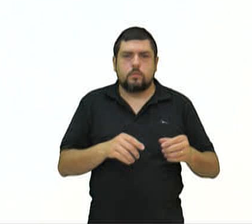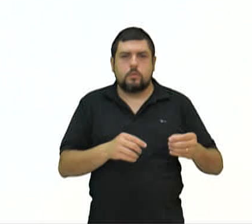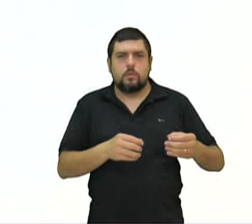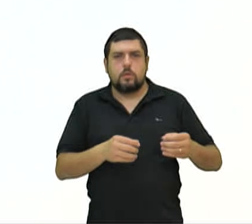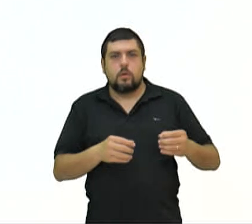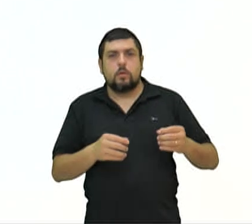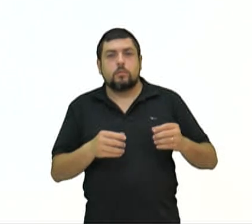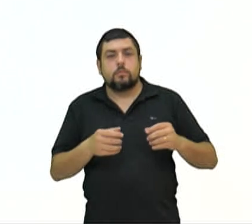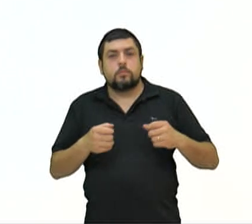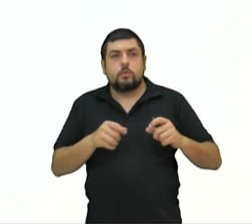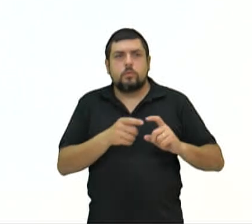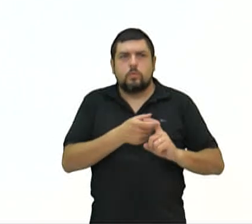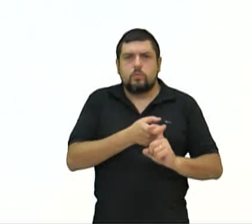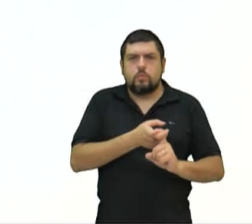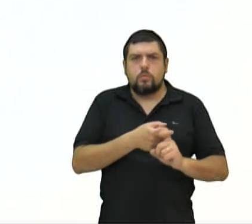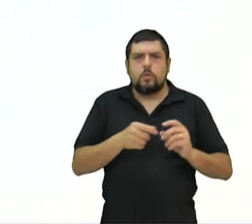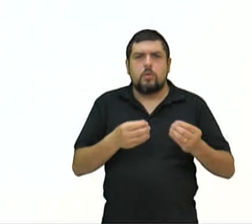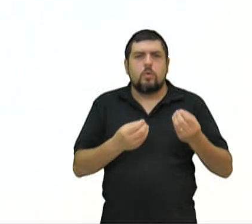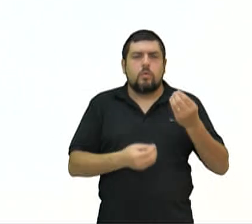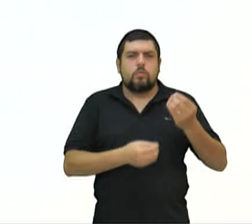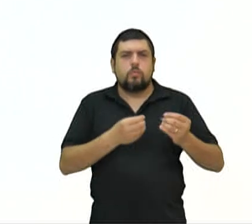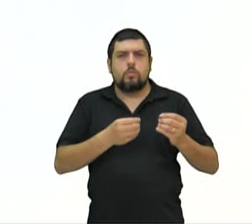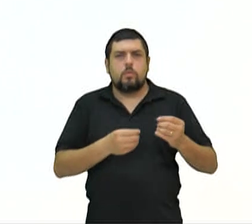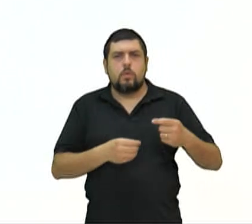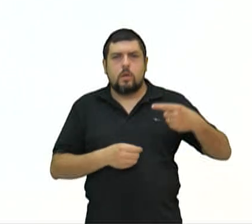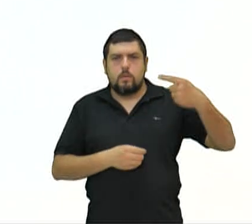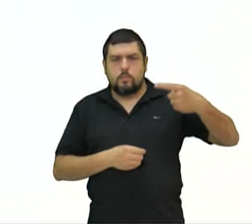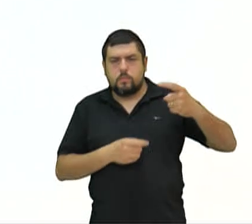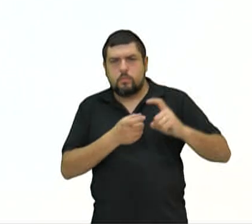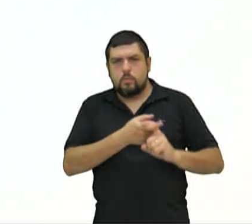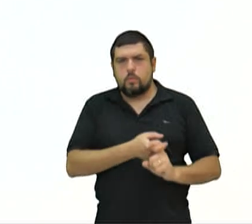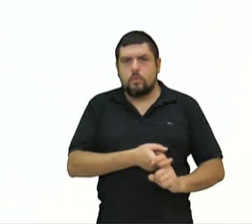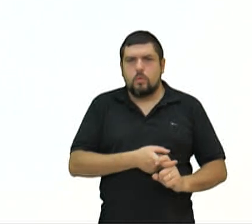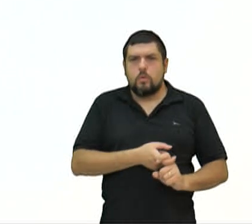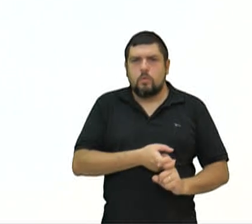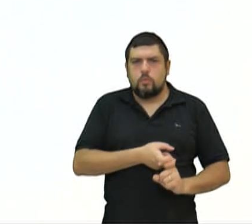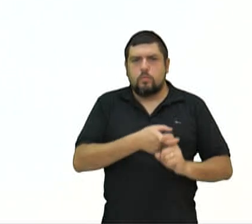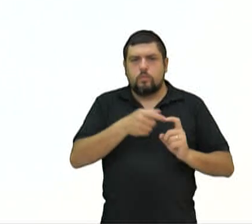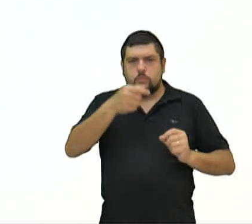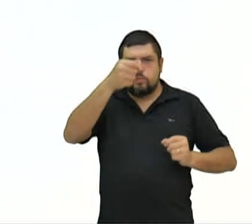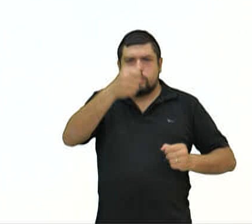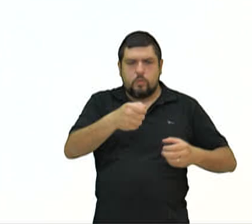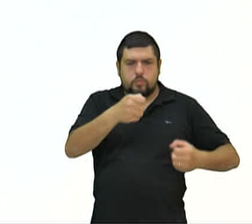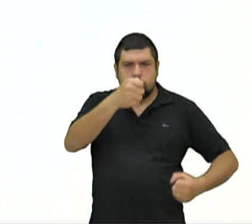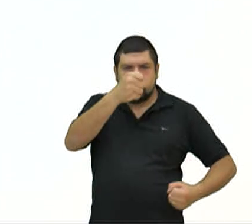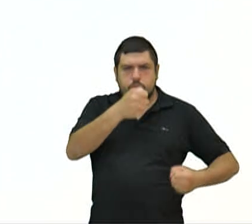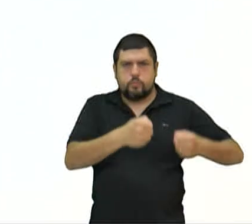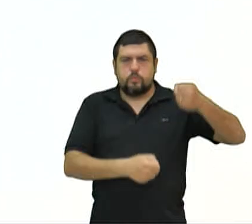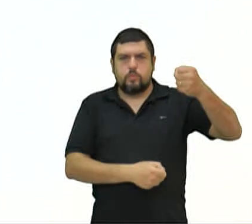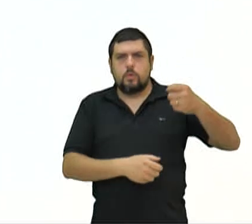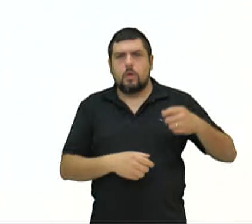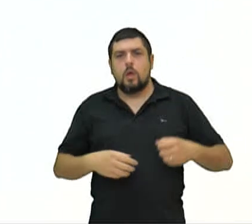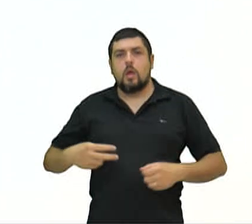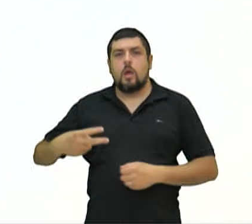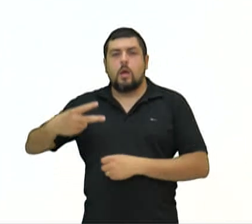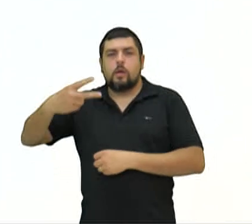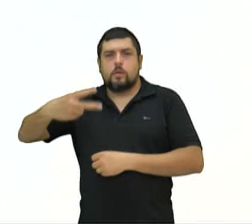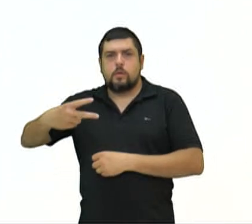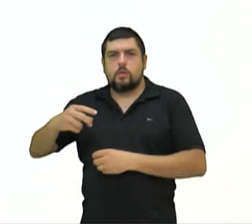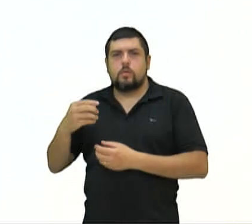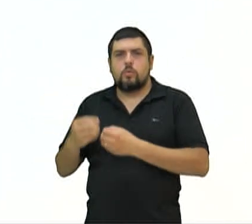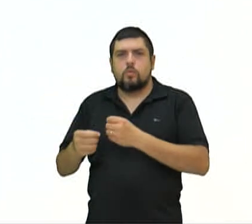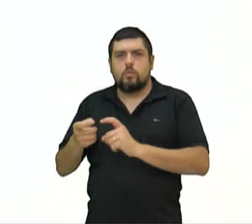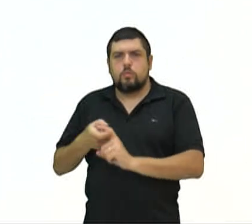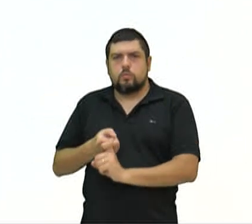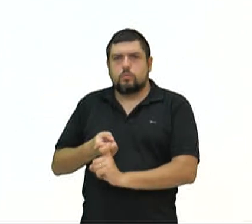força necessária para levantar o bloco, na situação mostrada na figura 1, na situação mostrada na figura 2, essa grandeza